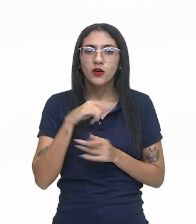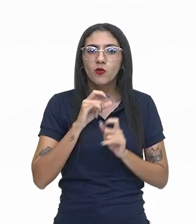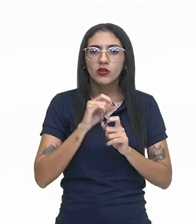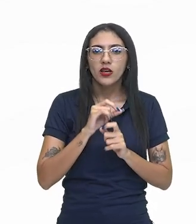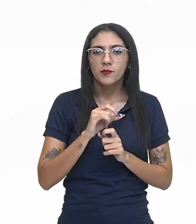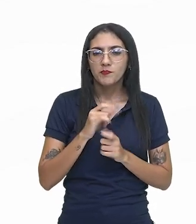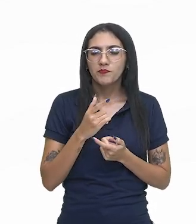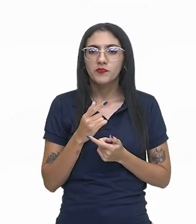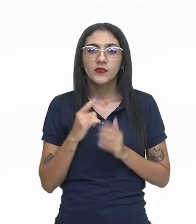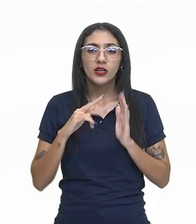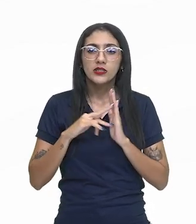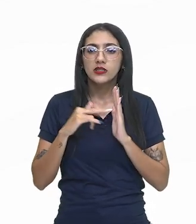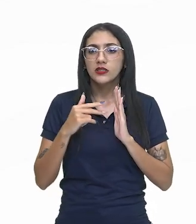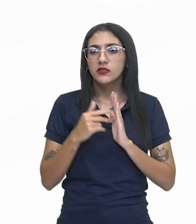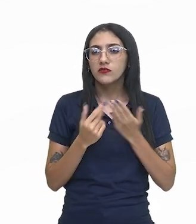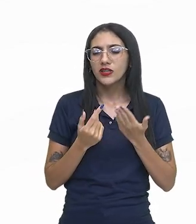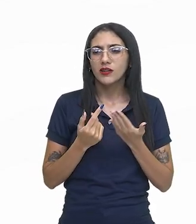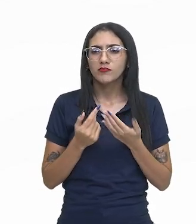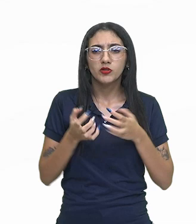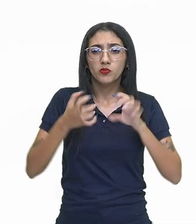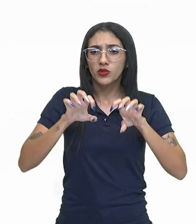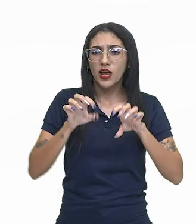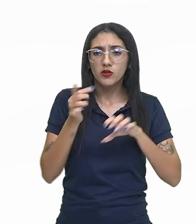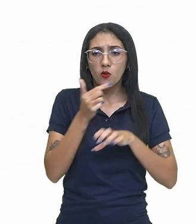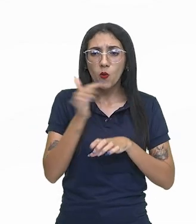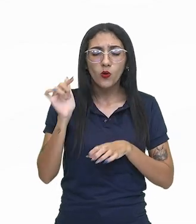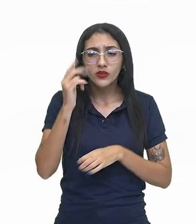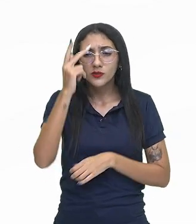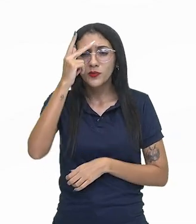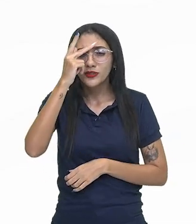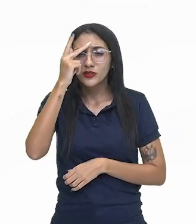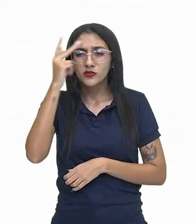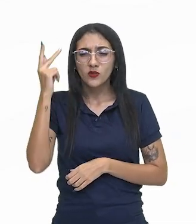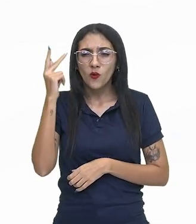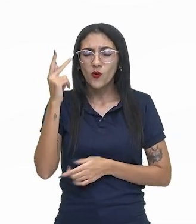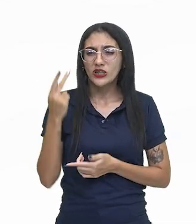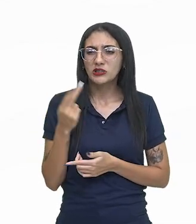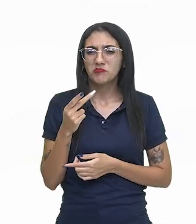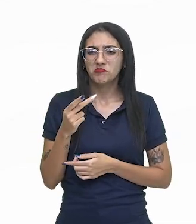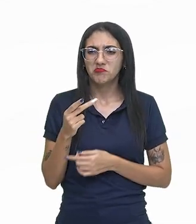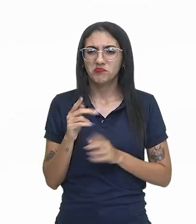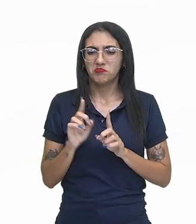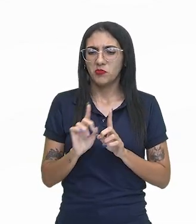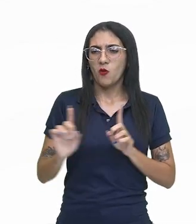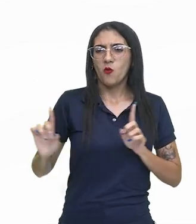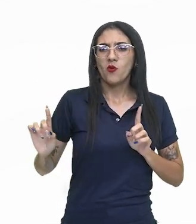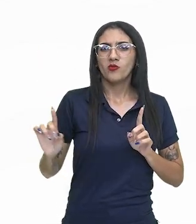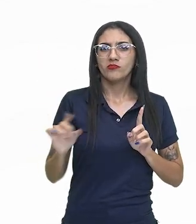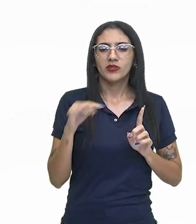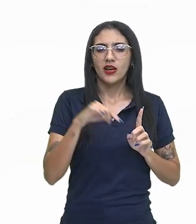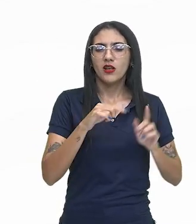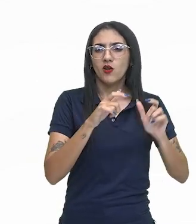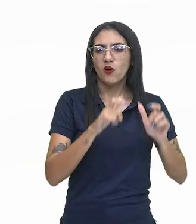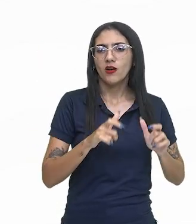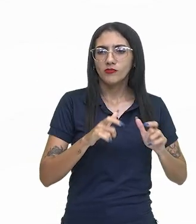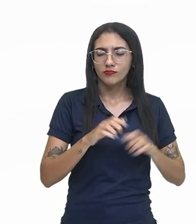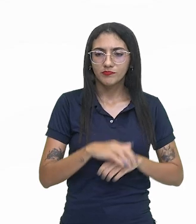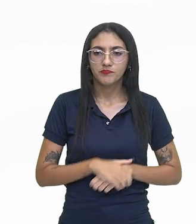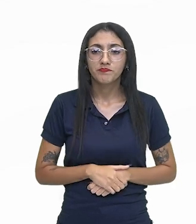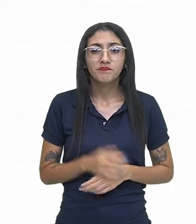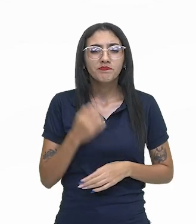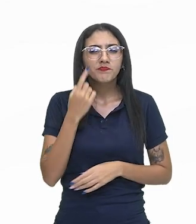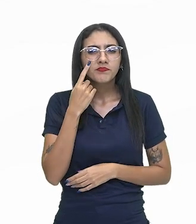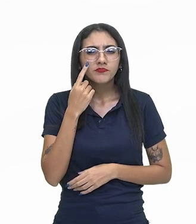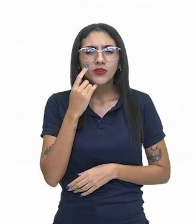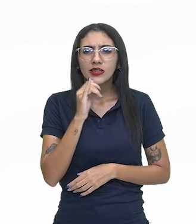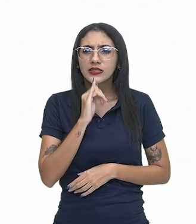excludentes. Quando você tem essas estratégias que mantêm pessoas indesejadas afastadas. Vamos ver então na